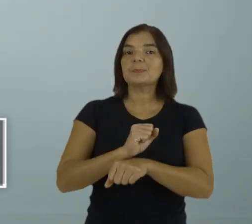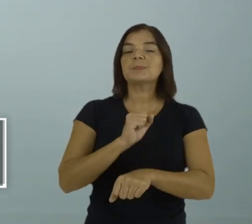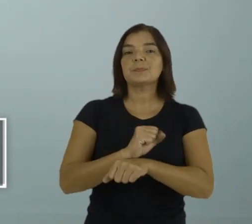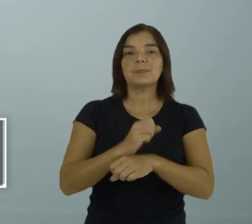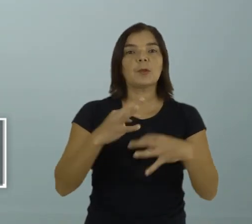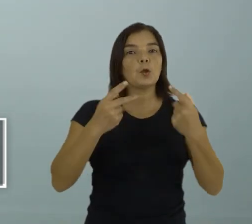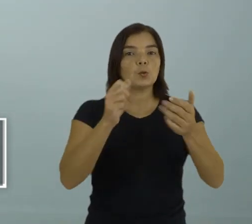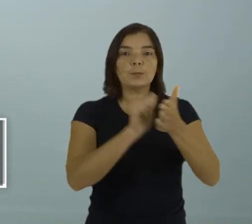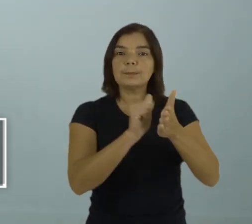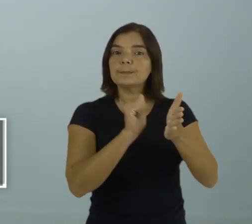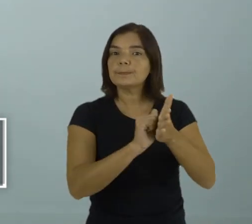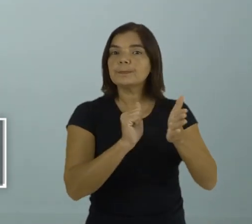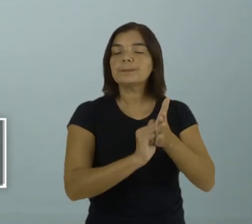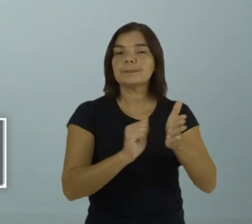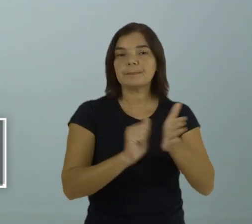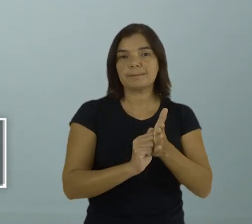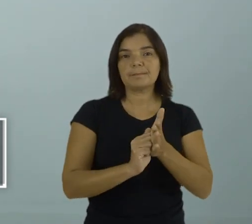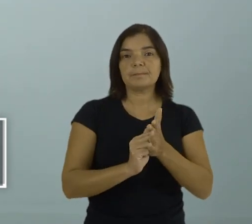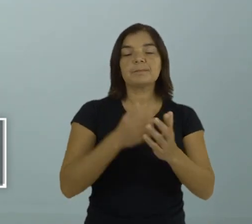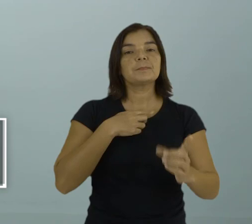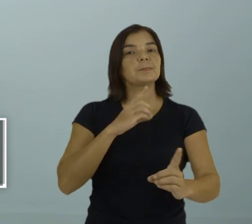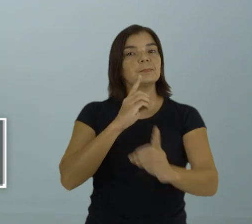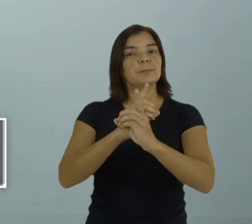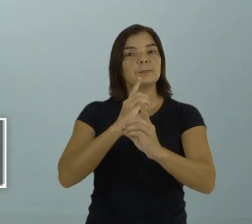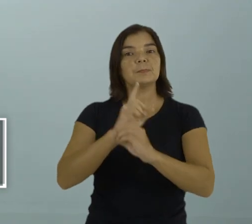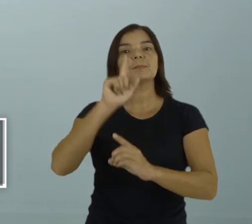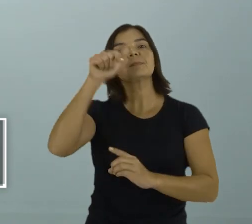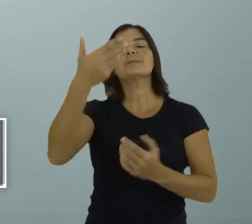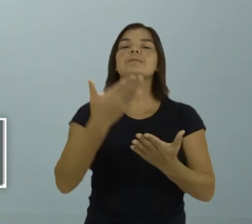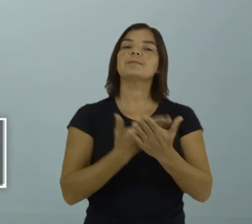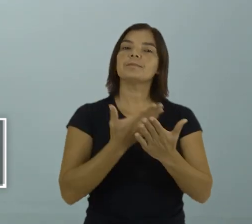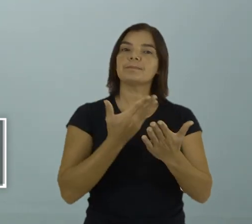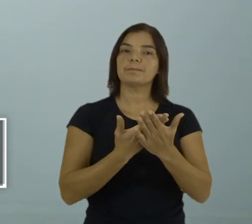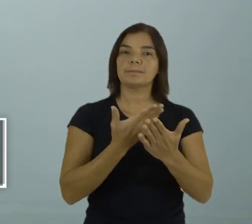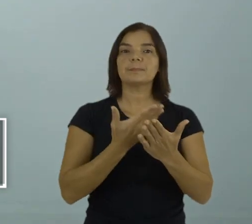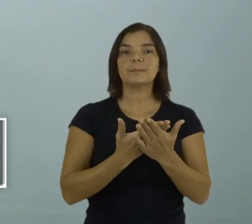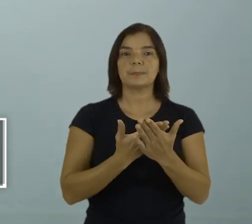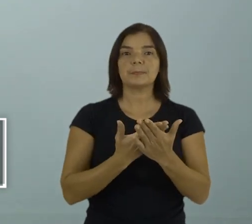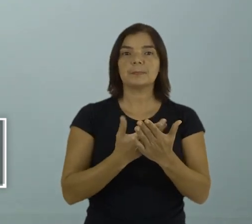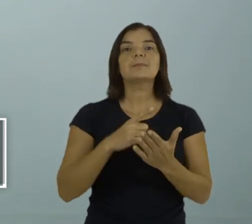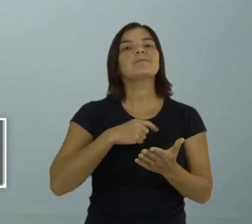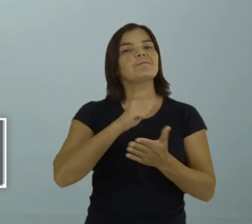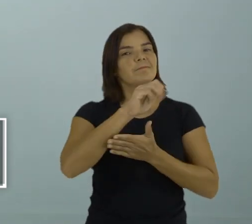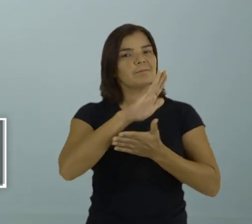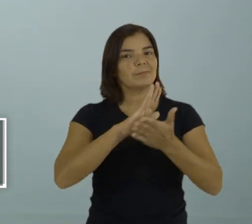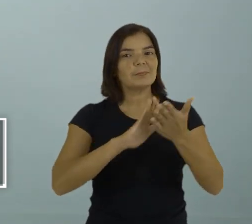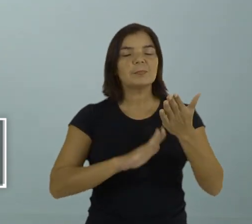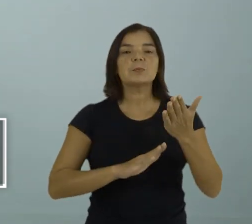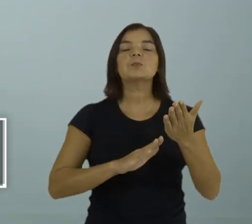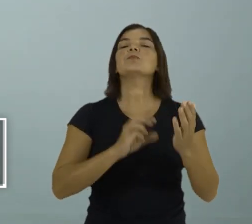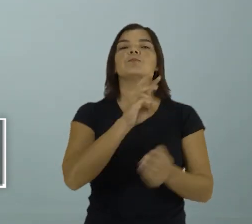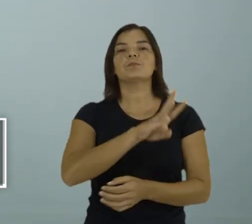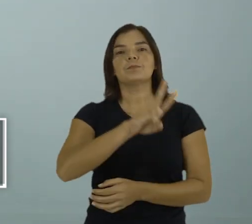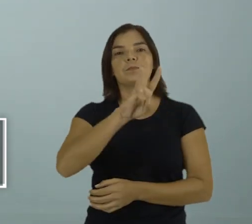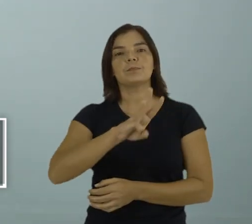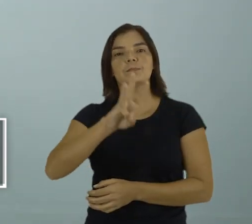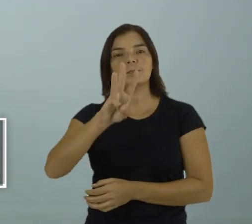todas as anotações e nós nos encontramos nas próximas aulas. Vai ter mais atividade no site